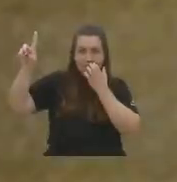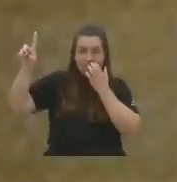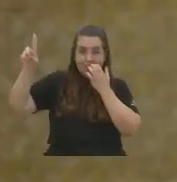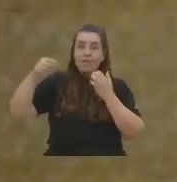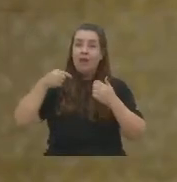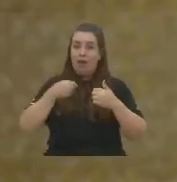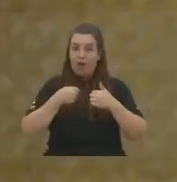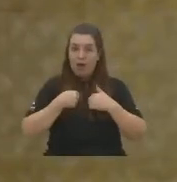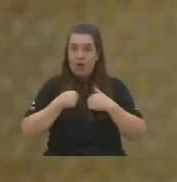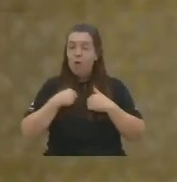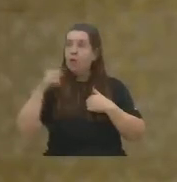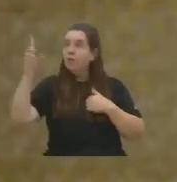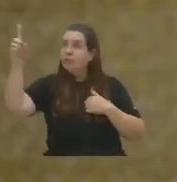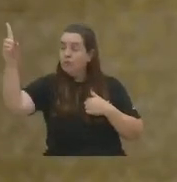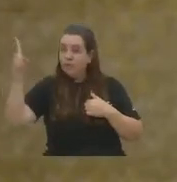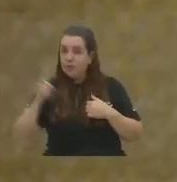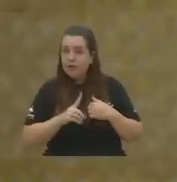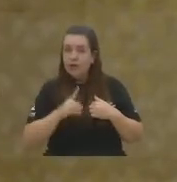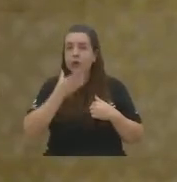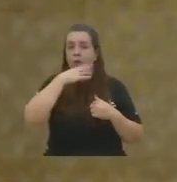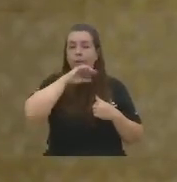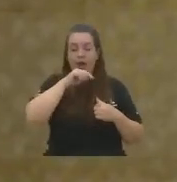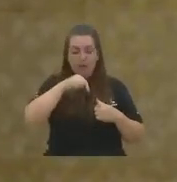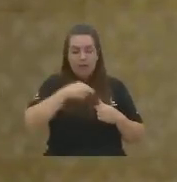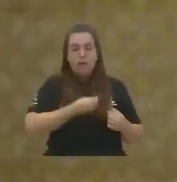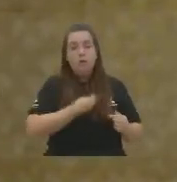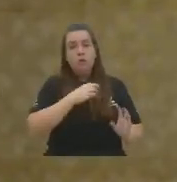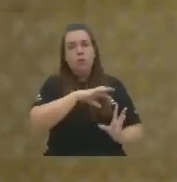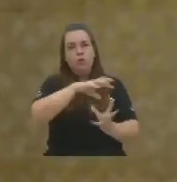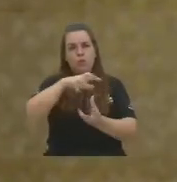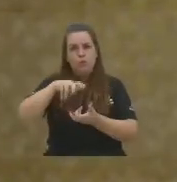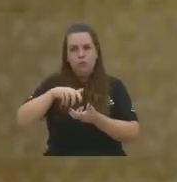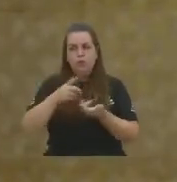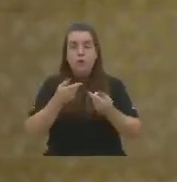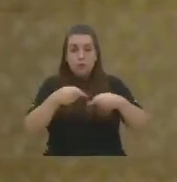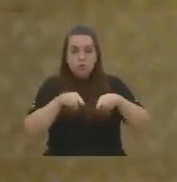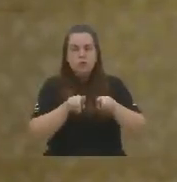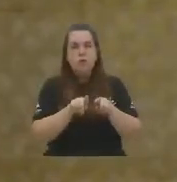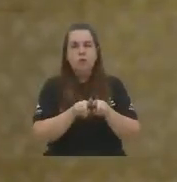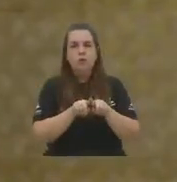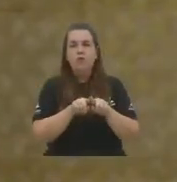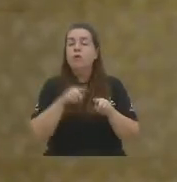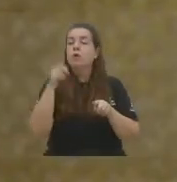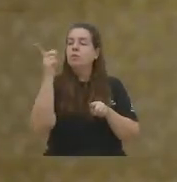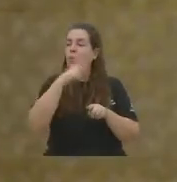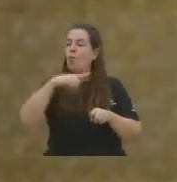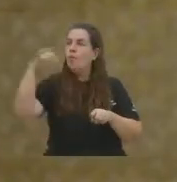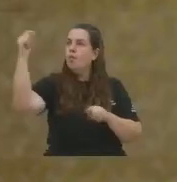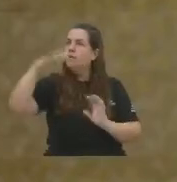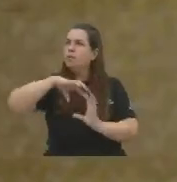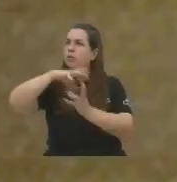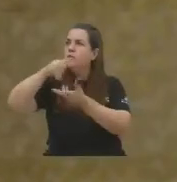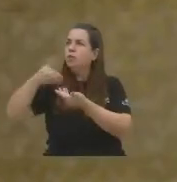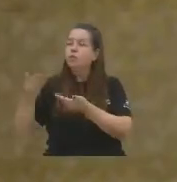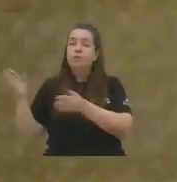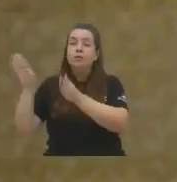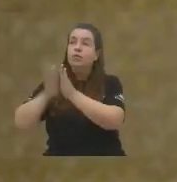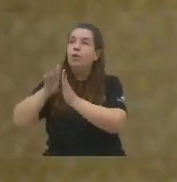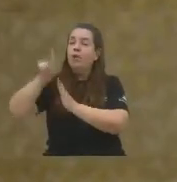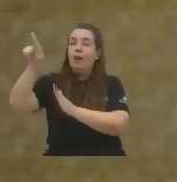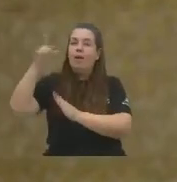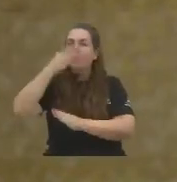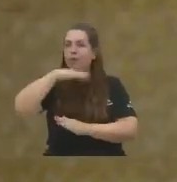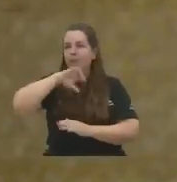Eu saí do Pai e vim ao mundo, e novamente parto do mundo e vou para o